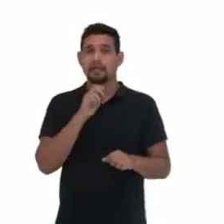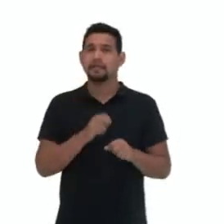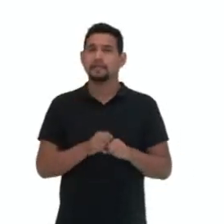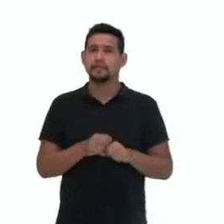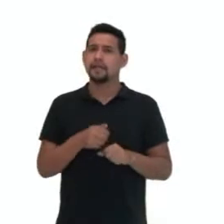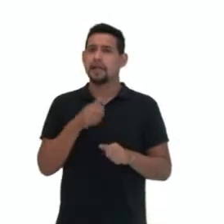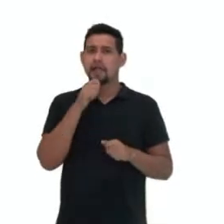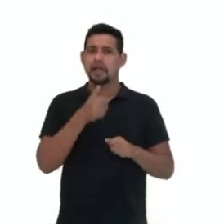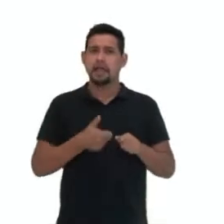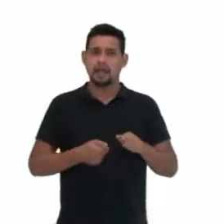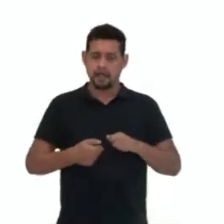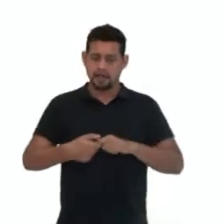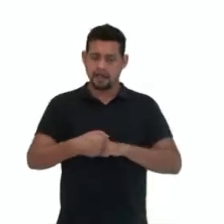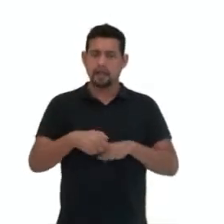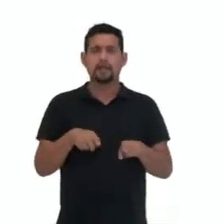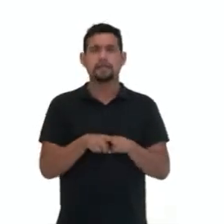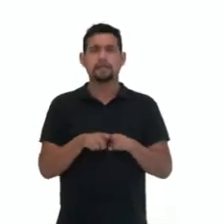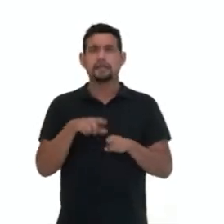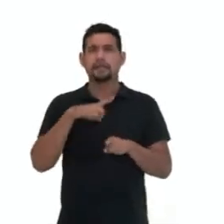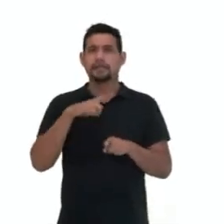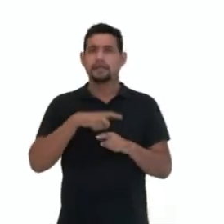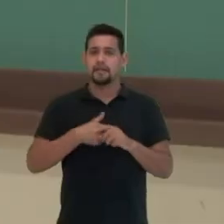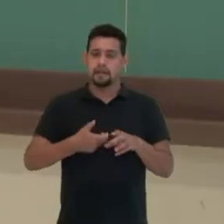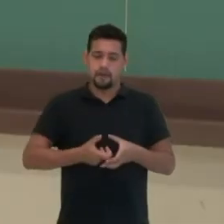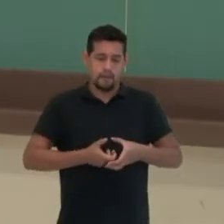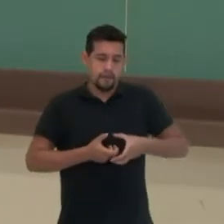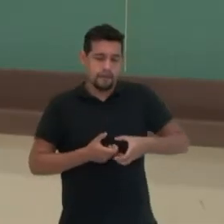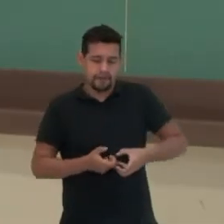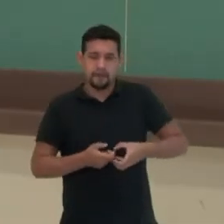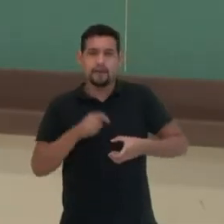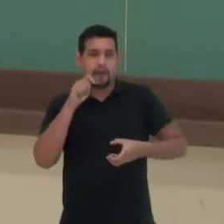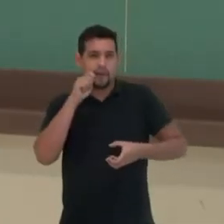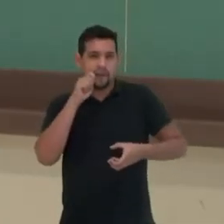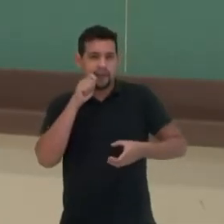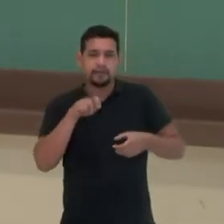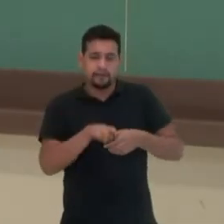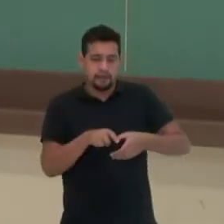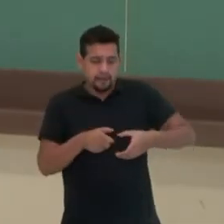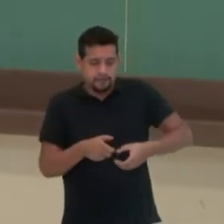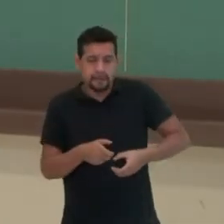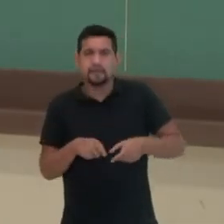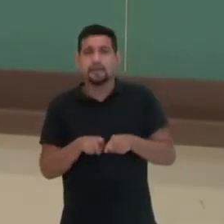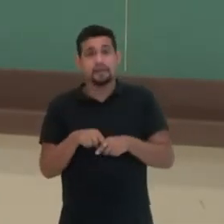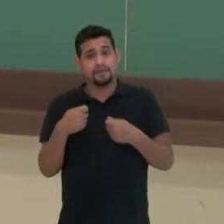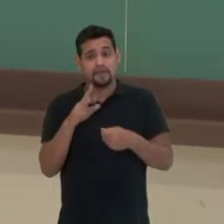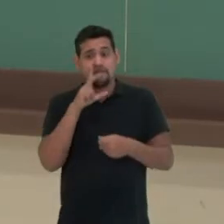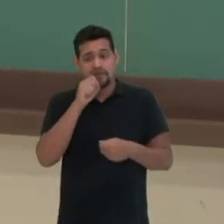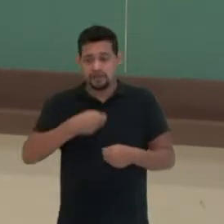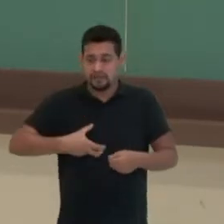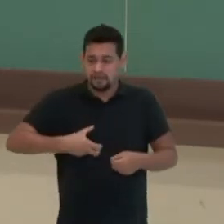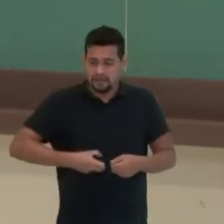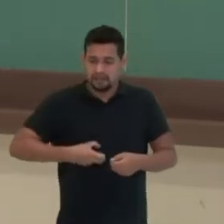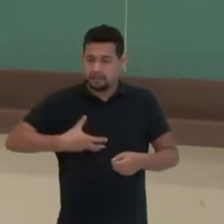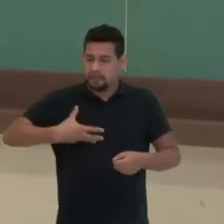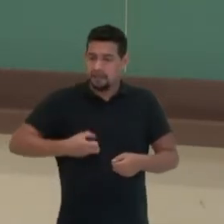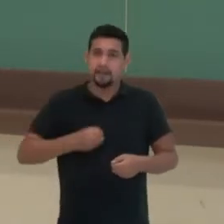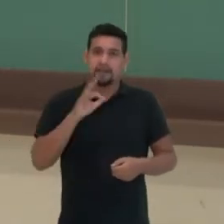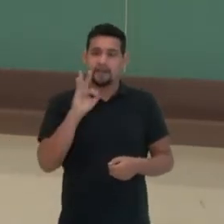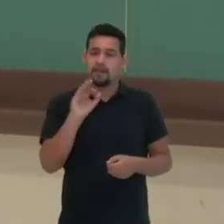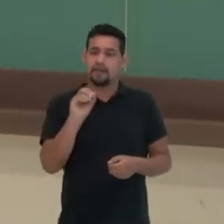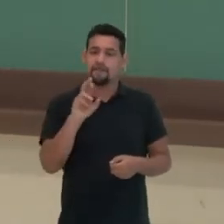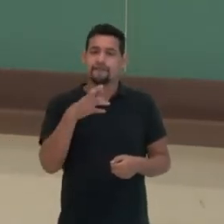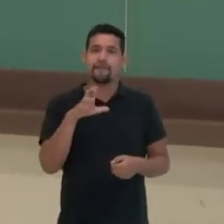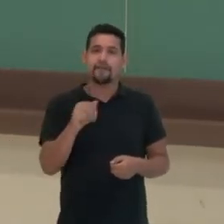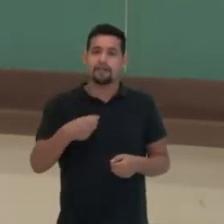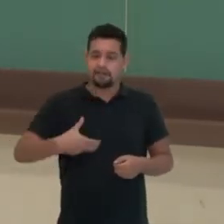temos aqui um quebra-nozes, né? Imagina, precisa de uma intensidade. A primeira coisa quando a gente pensa, opa, vamos quebrar nós, a gente já tem